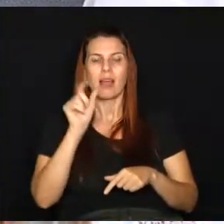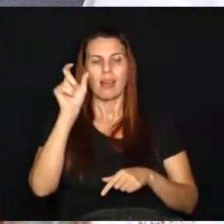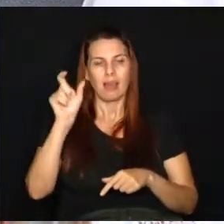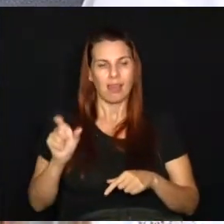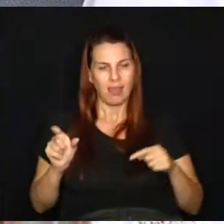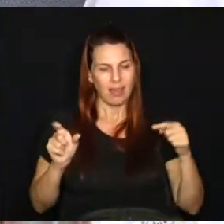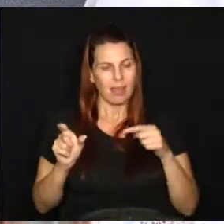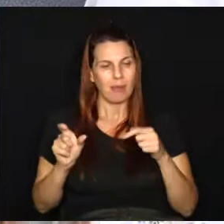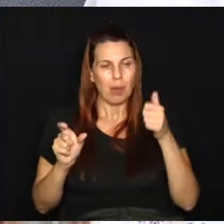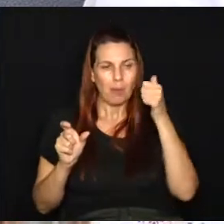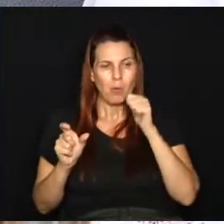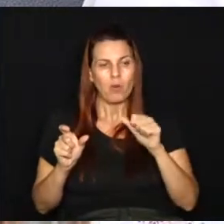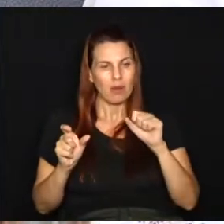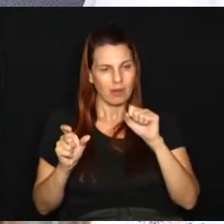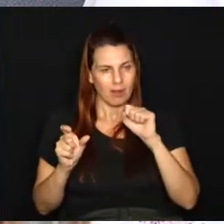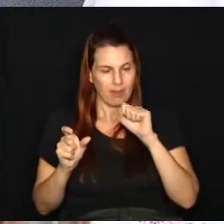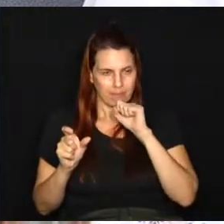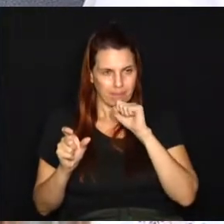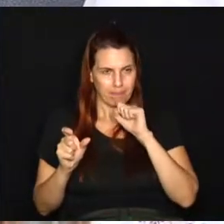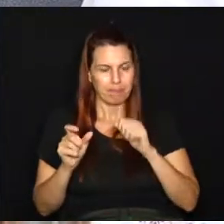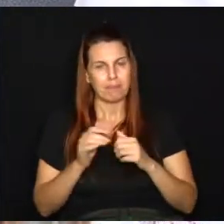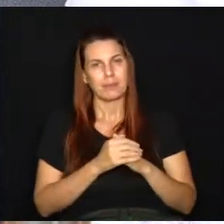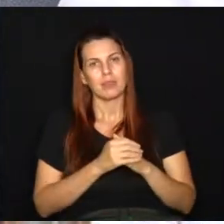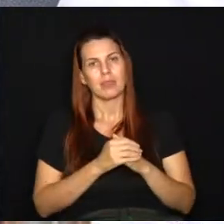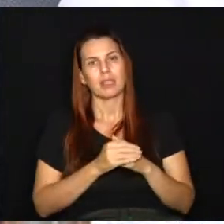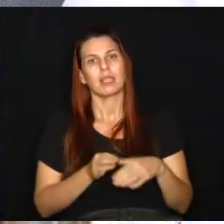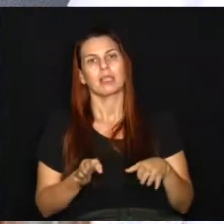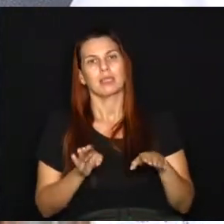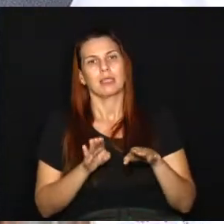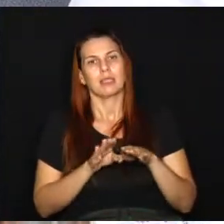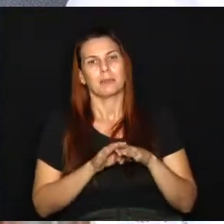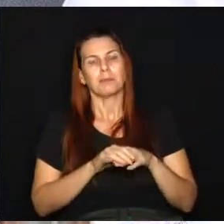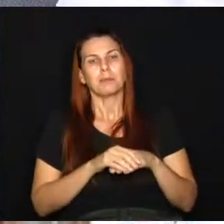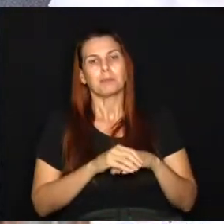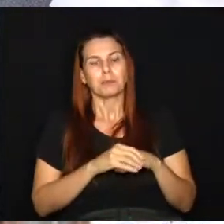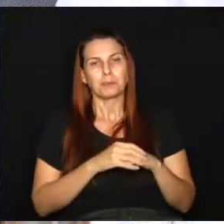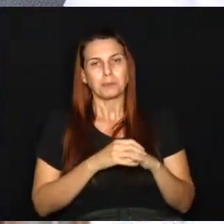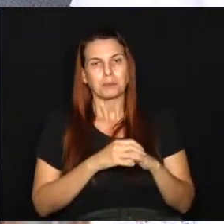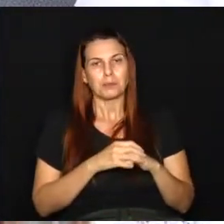pau, né? Ela também se apresenta dessa forma.